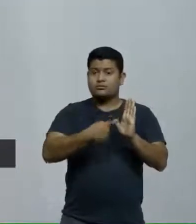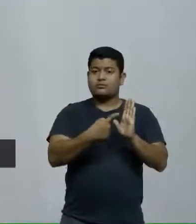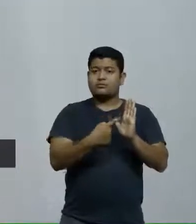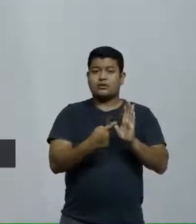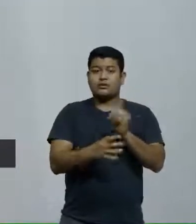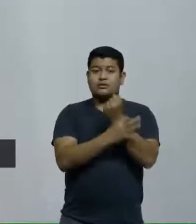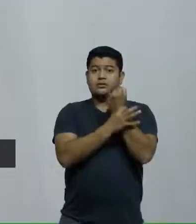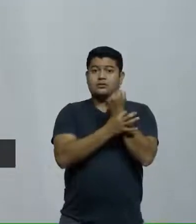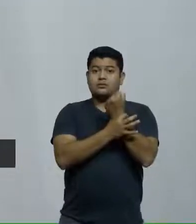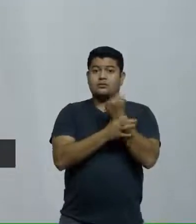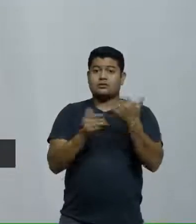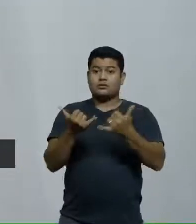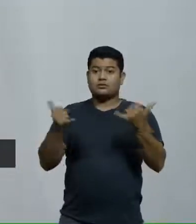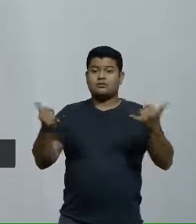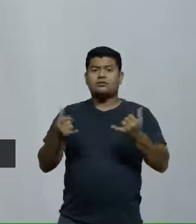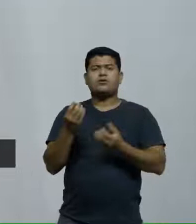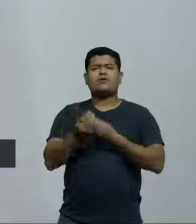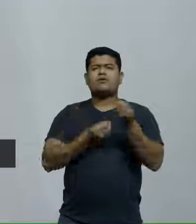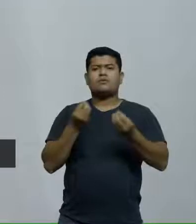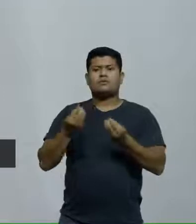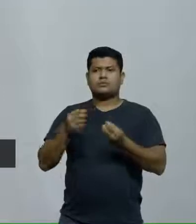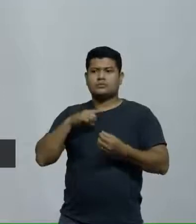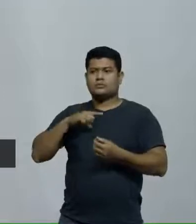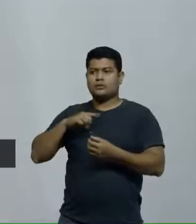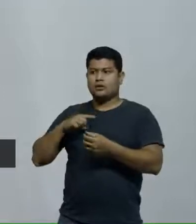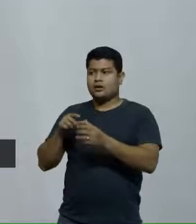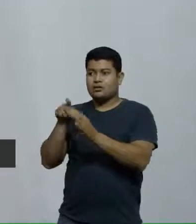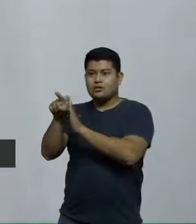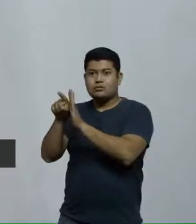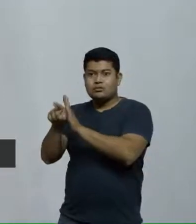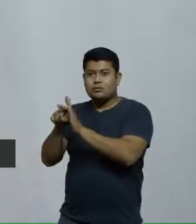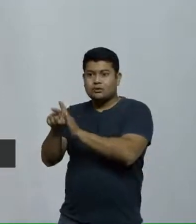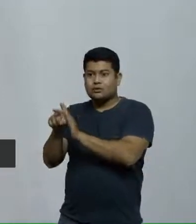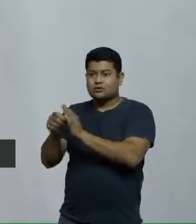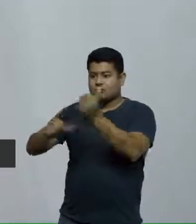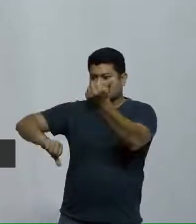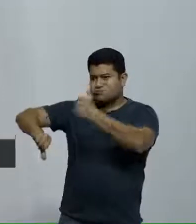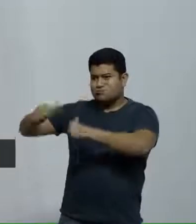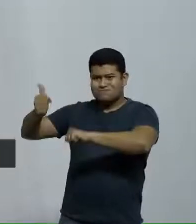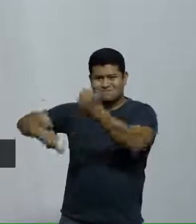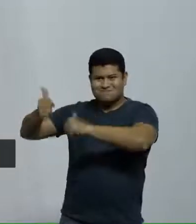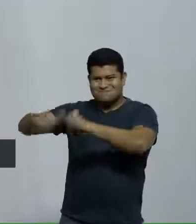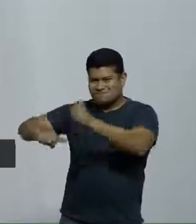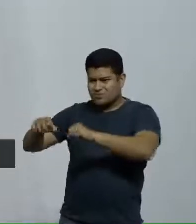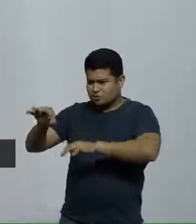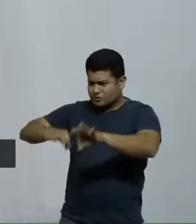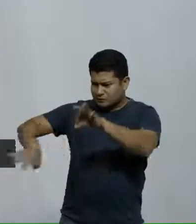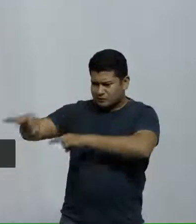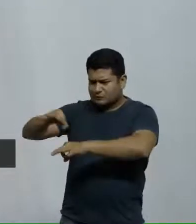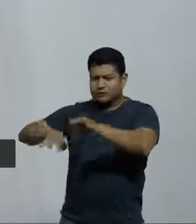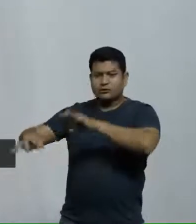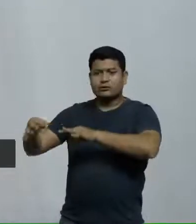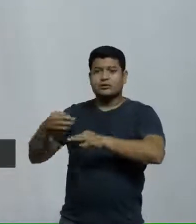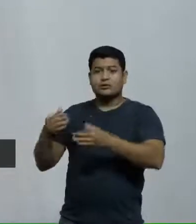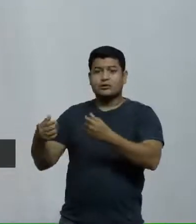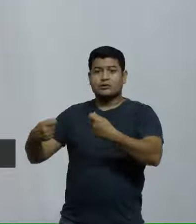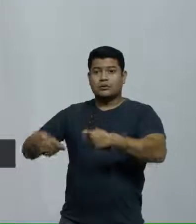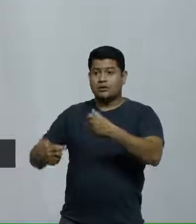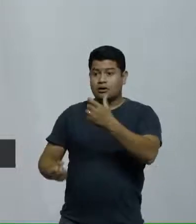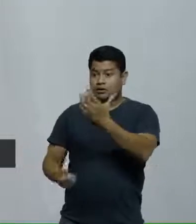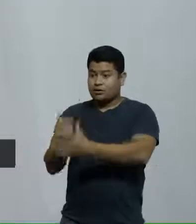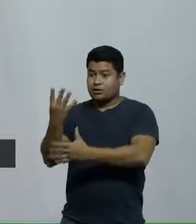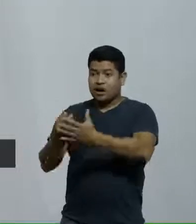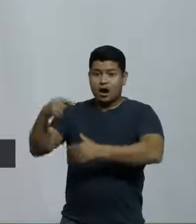por um laboratório acreditado pelo Inmetro. Qualquer produto fabricado no Brasil ou importado, ele tem que ter o